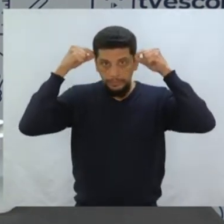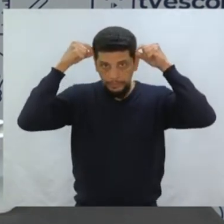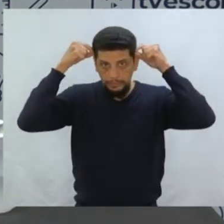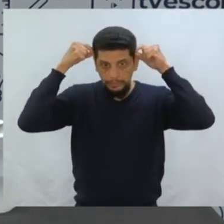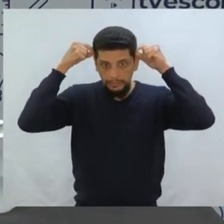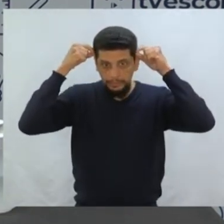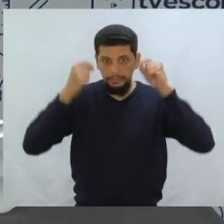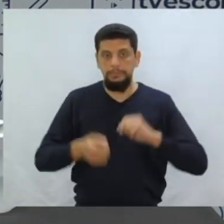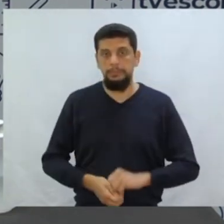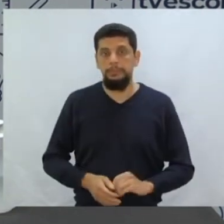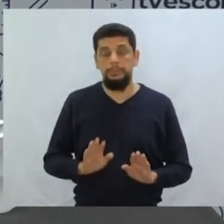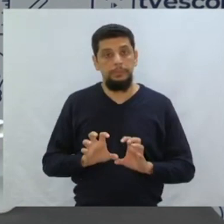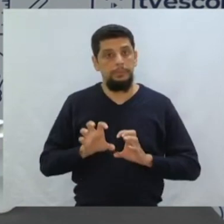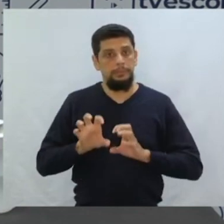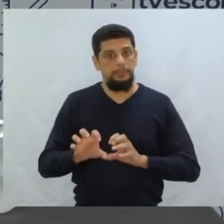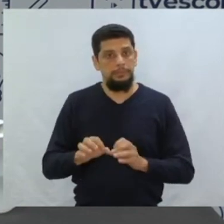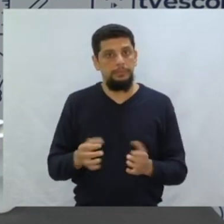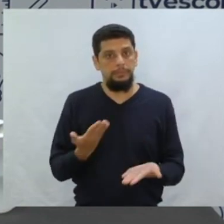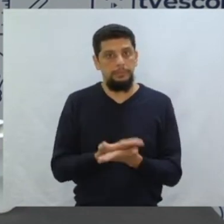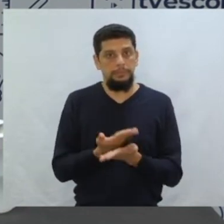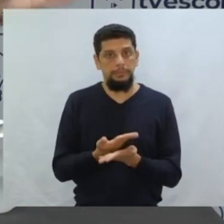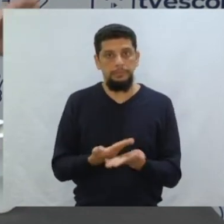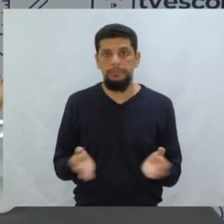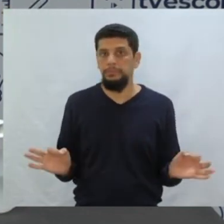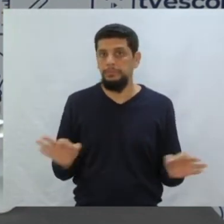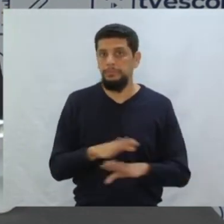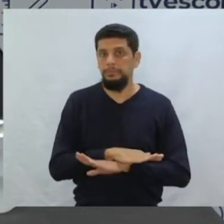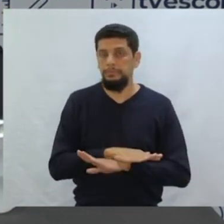Cobrir sempre a boca e o nariz.